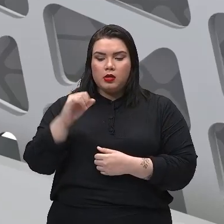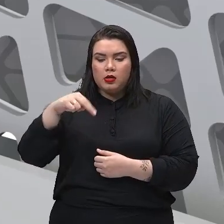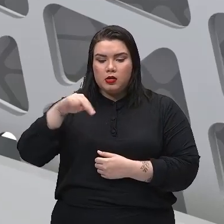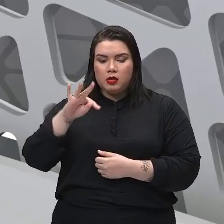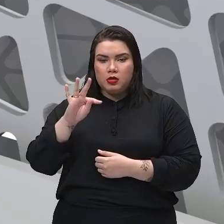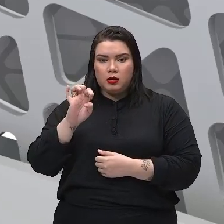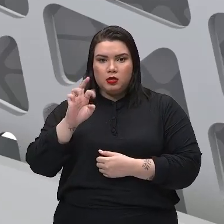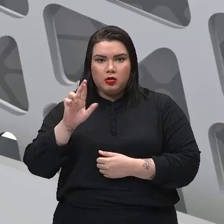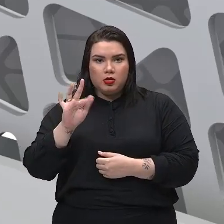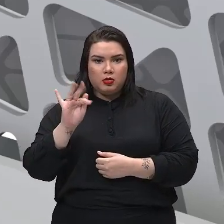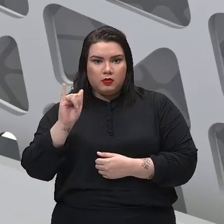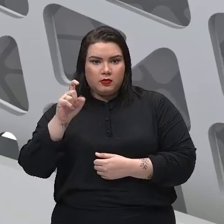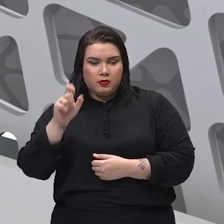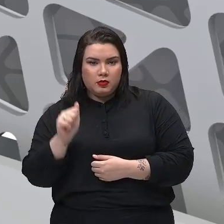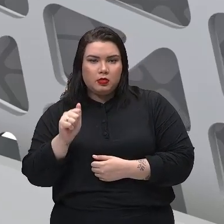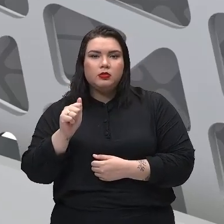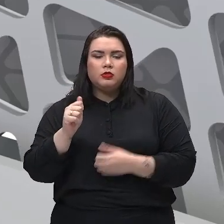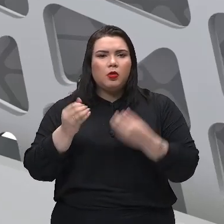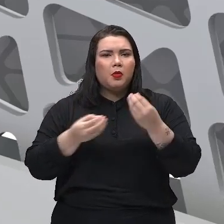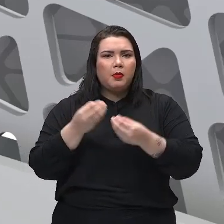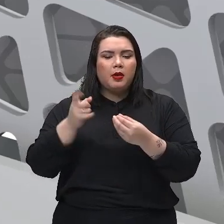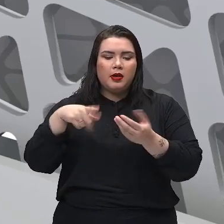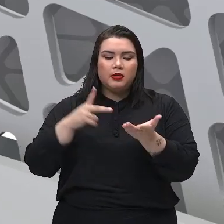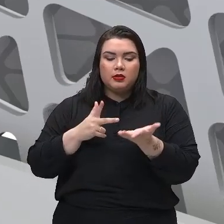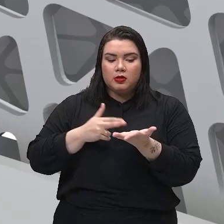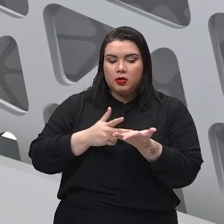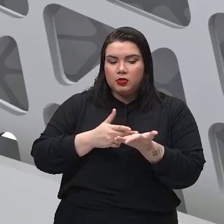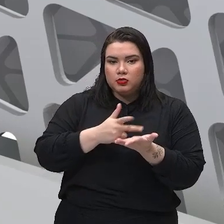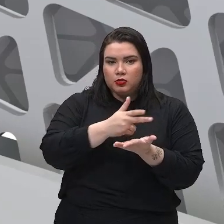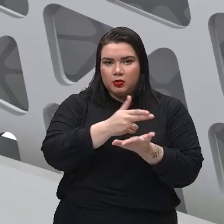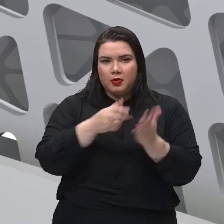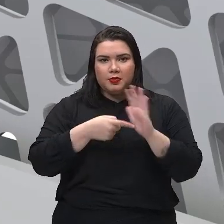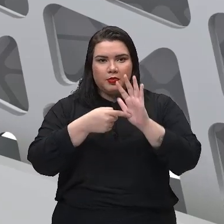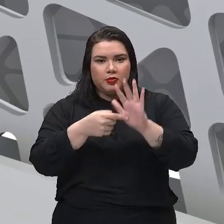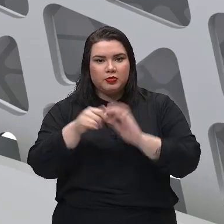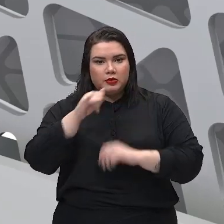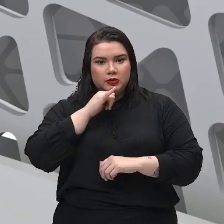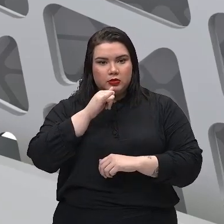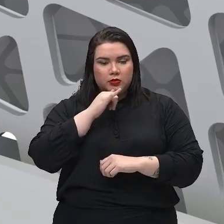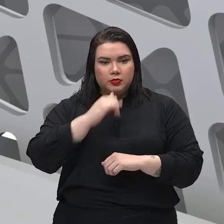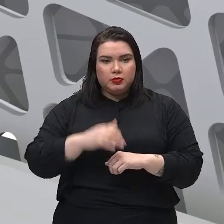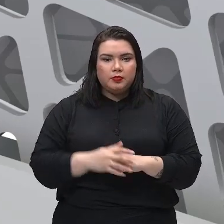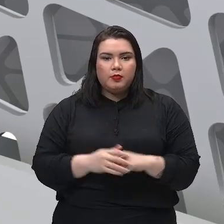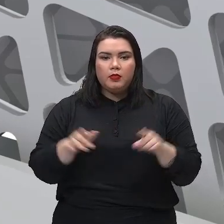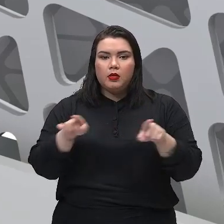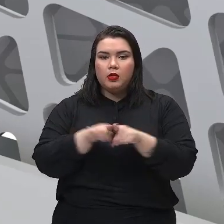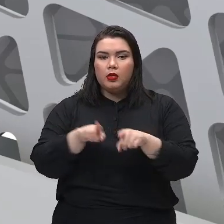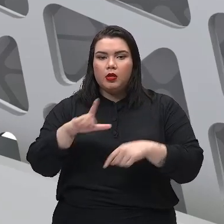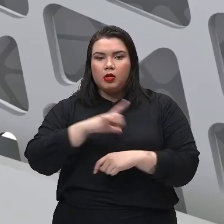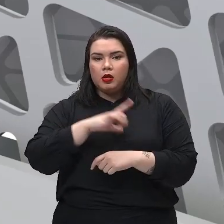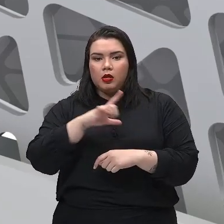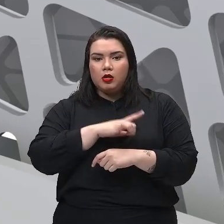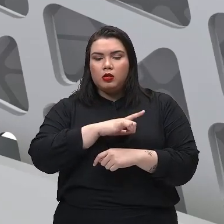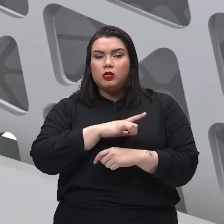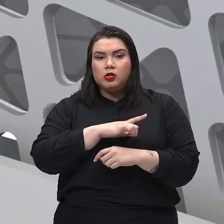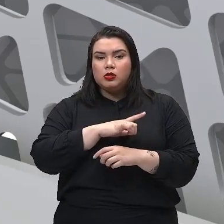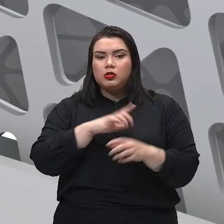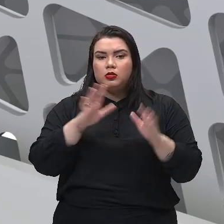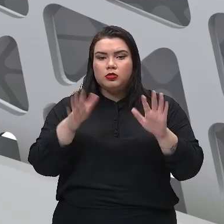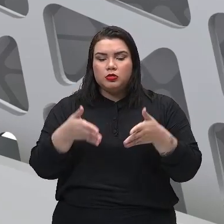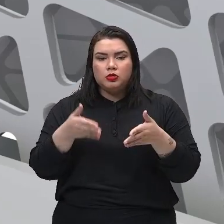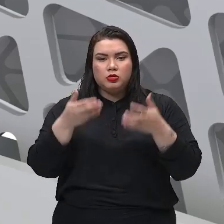o exemplo da tesoura que foi apresentado para vocês, tá? E nós temos também, como foi citado, as